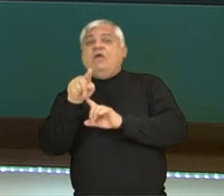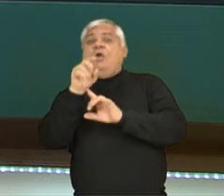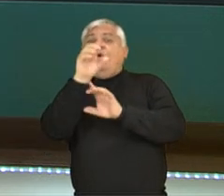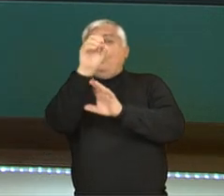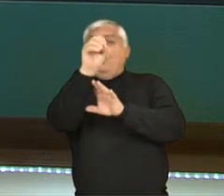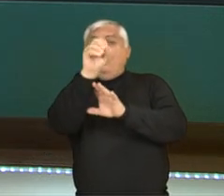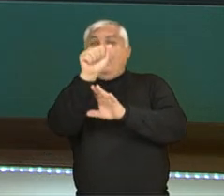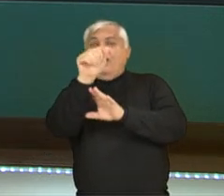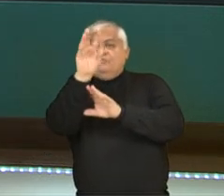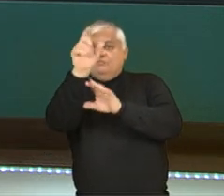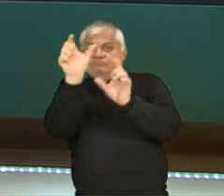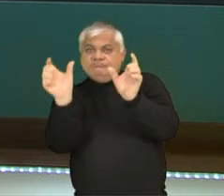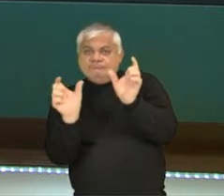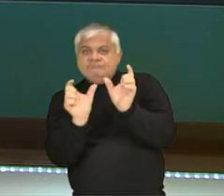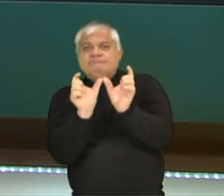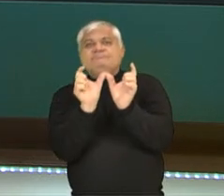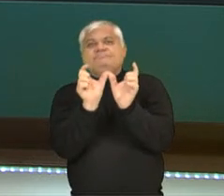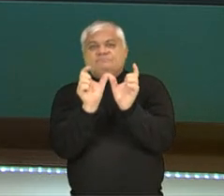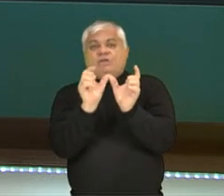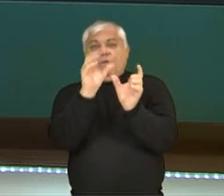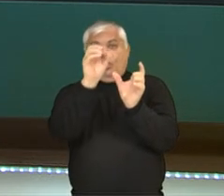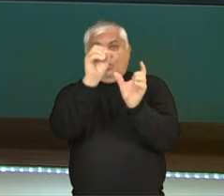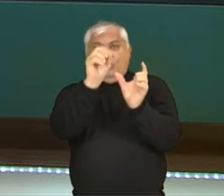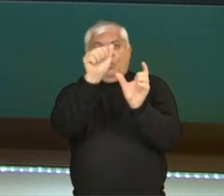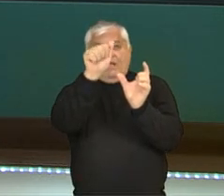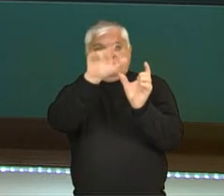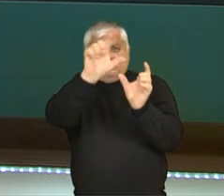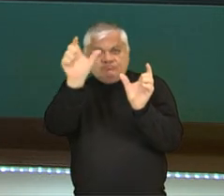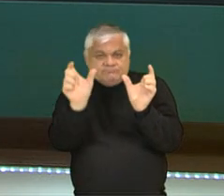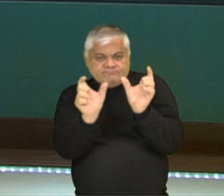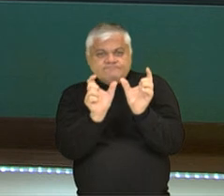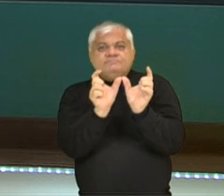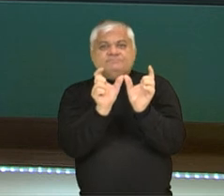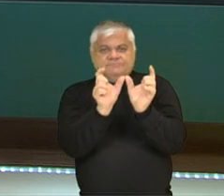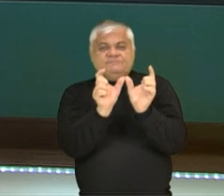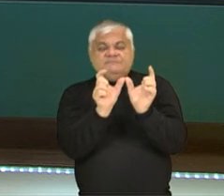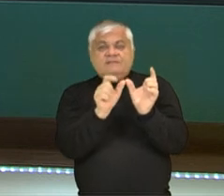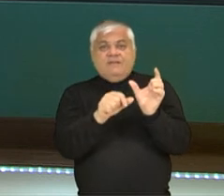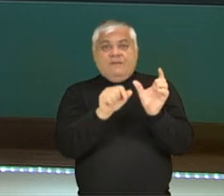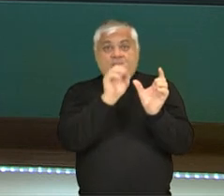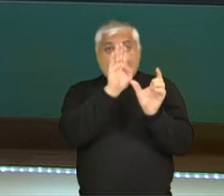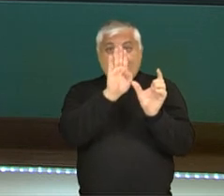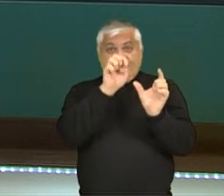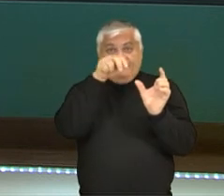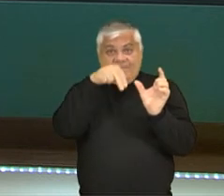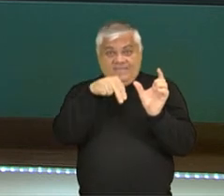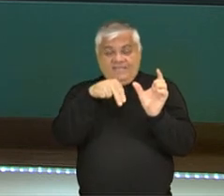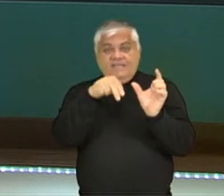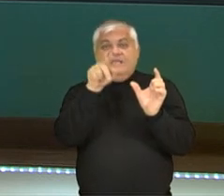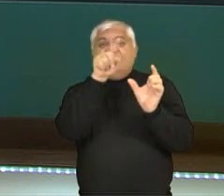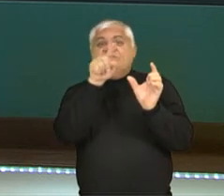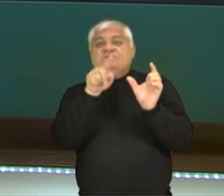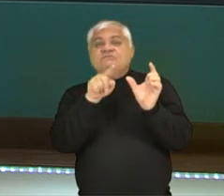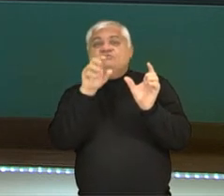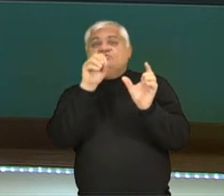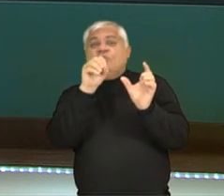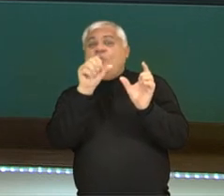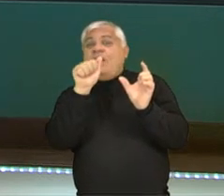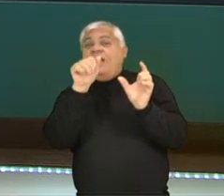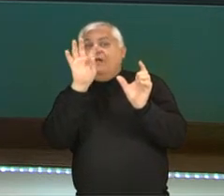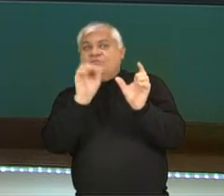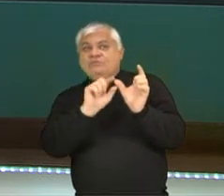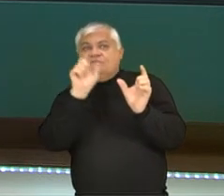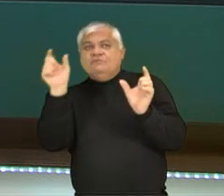benzoato. Inserimos o termo oato, então benzoato, e aqui o radical ligado